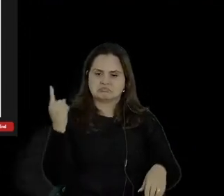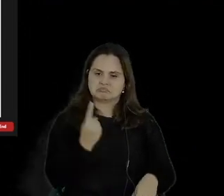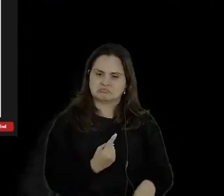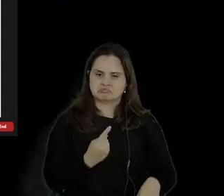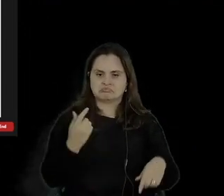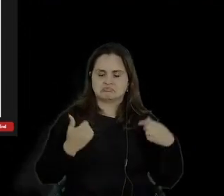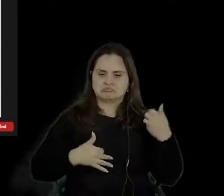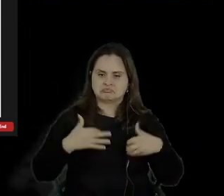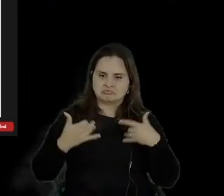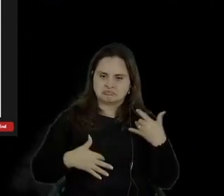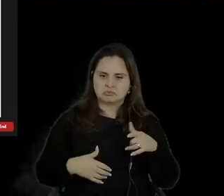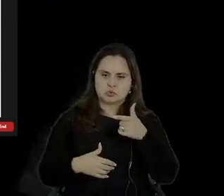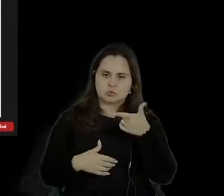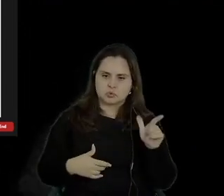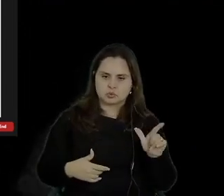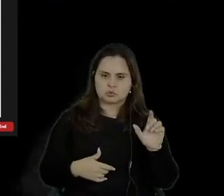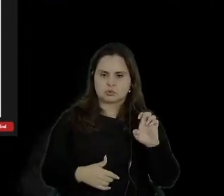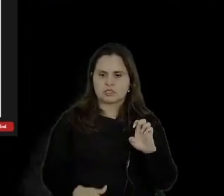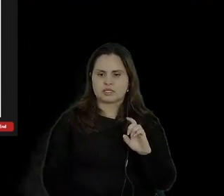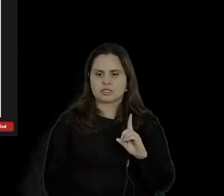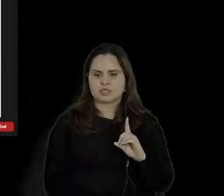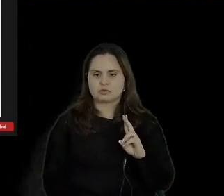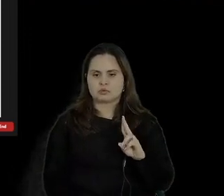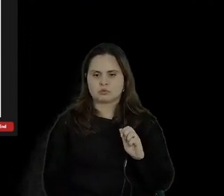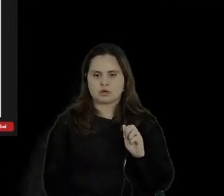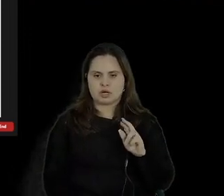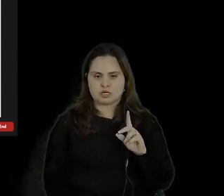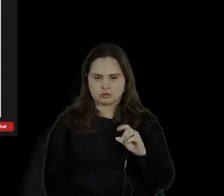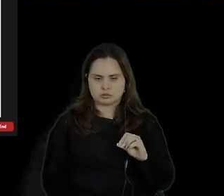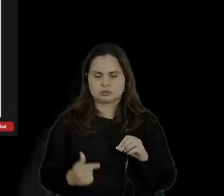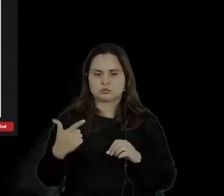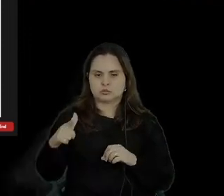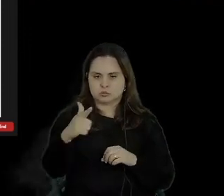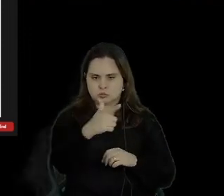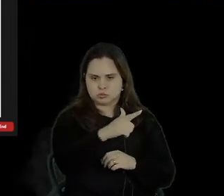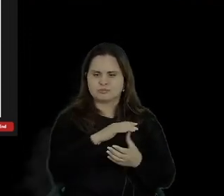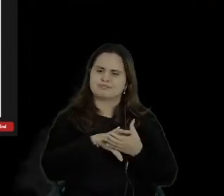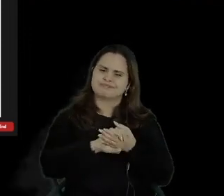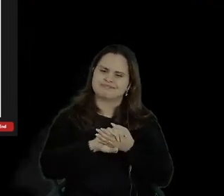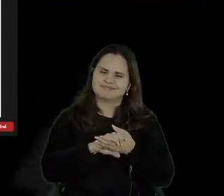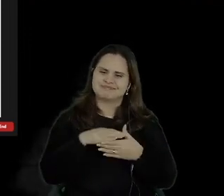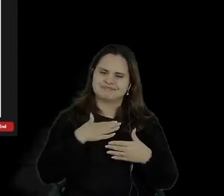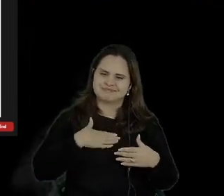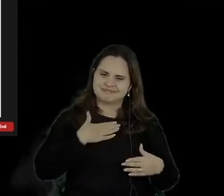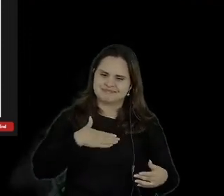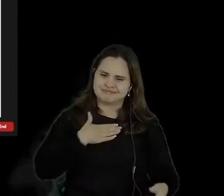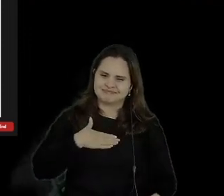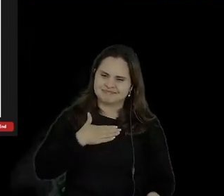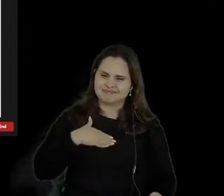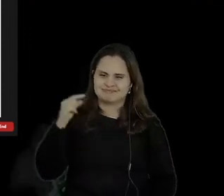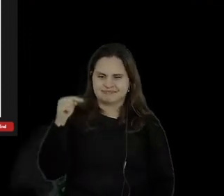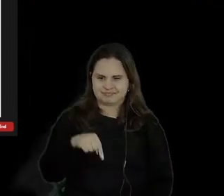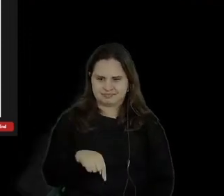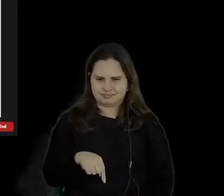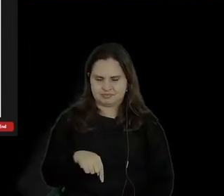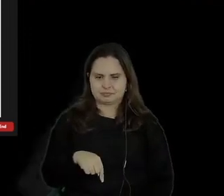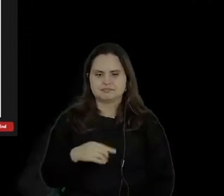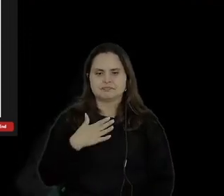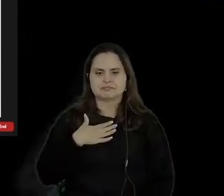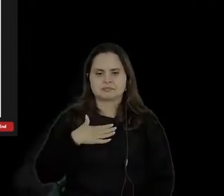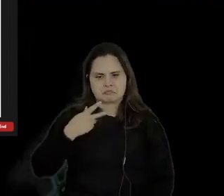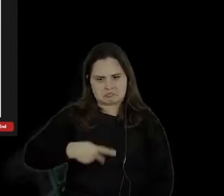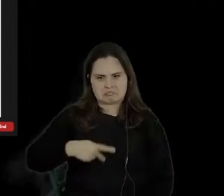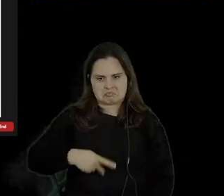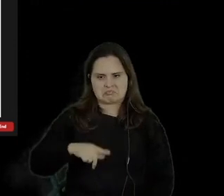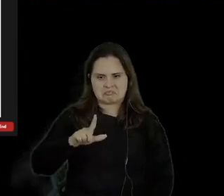vereador Eduardo e aos demais. É um prazer estar aqui. Eu sou londrinense. O primeiro anestesista